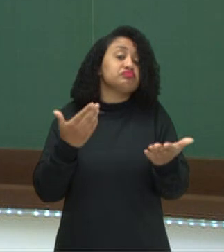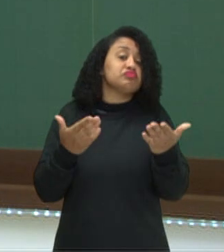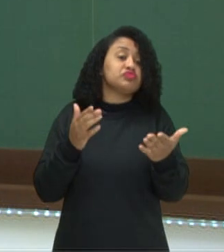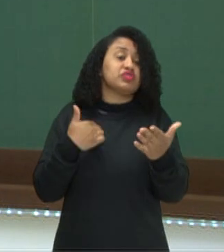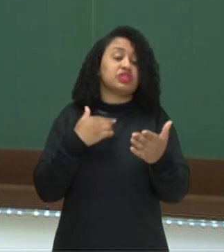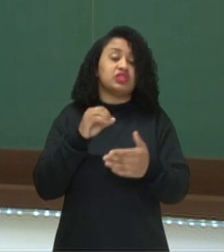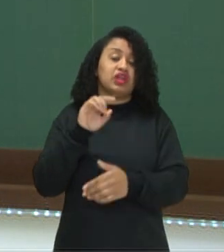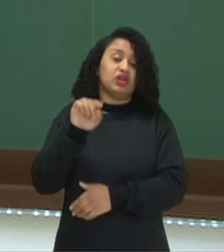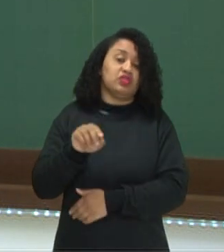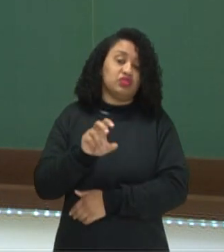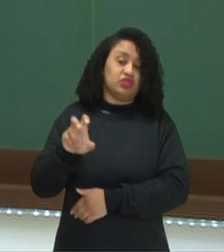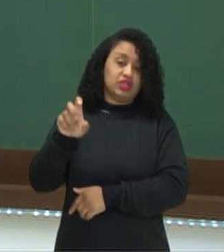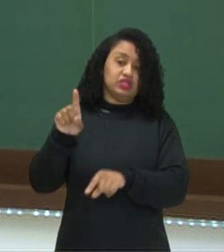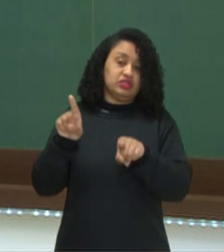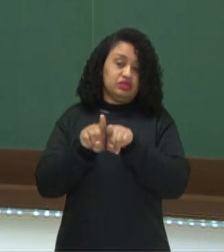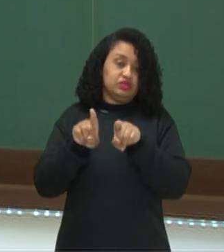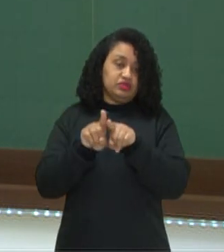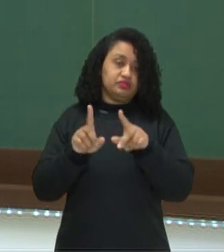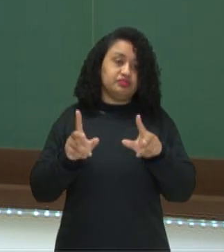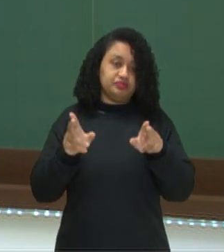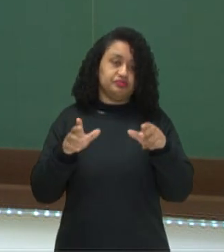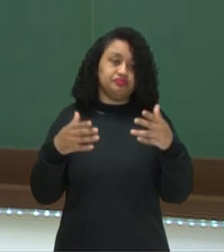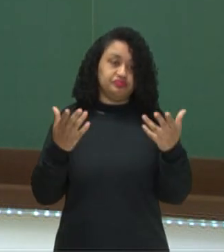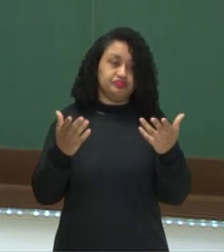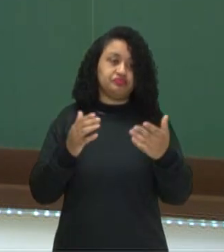a 0,5.